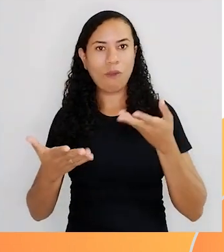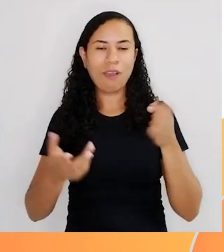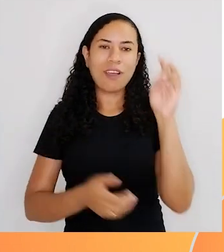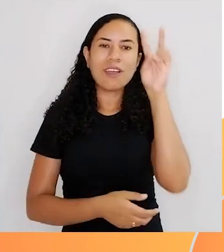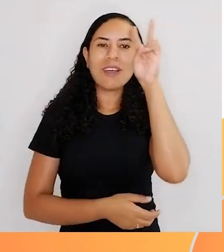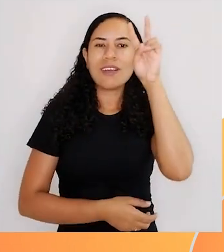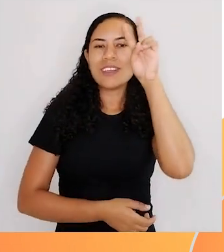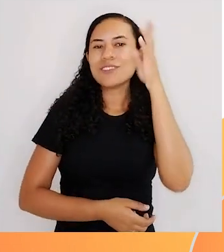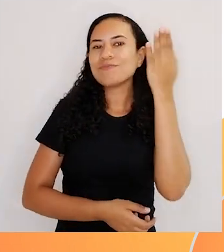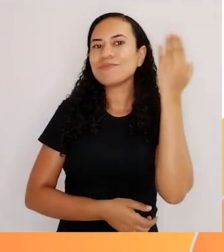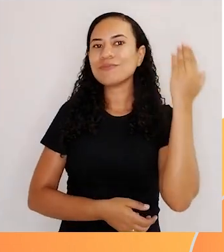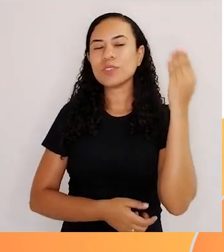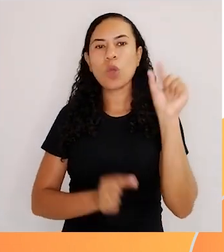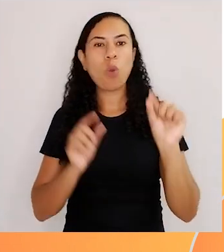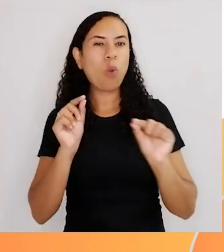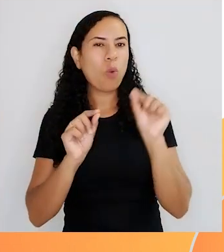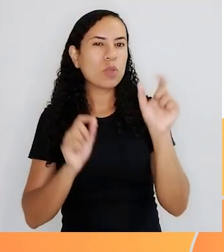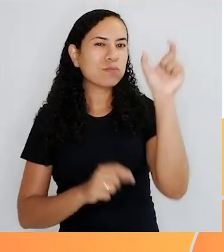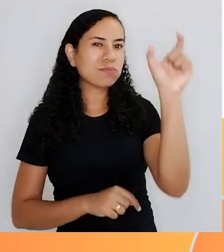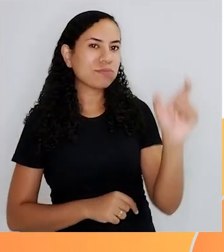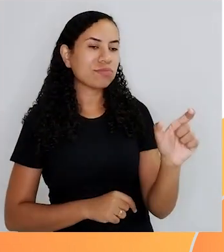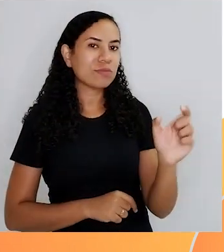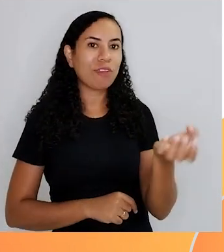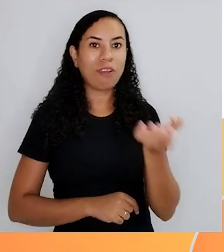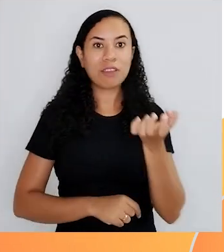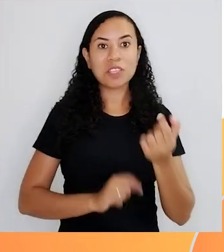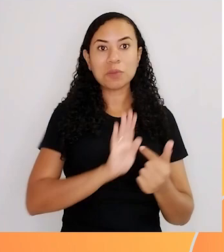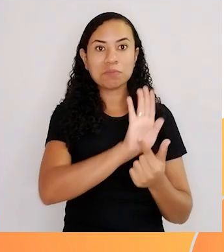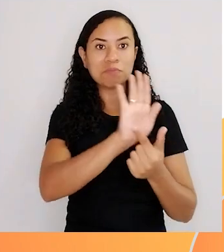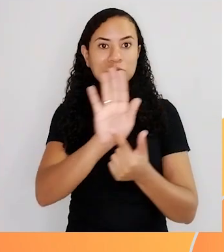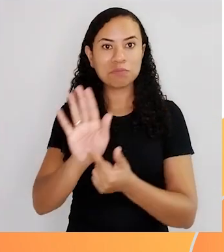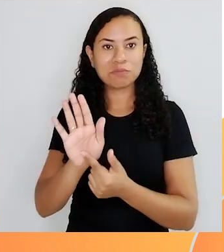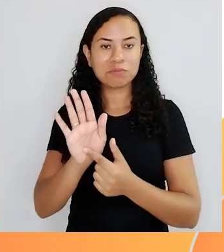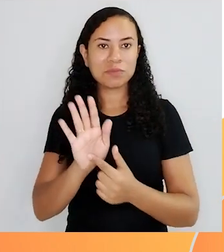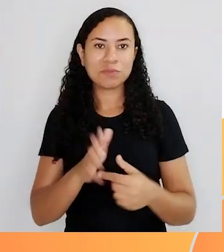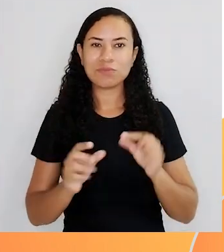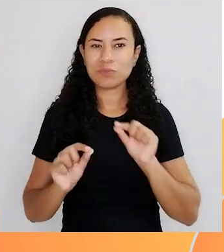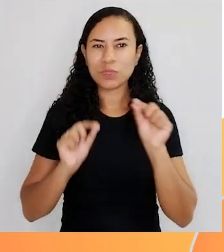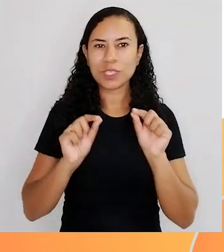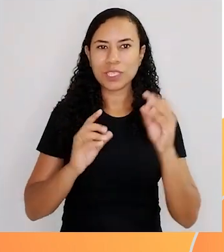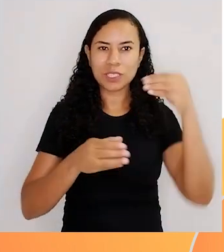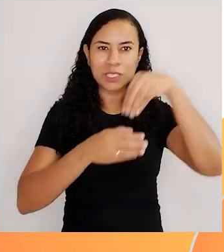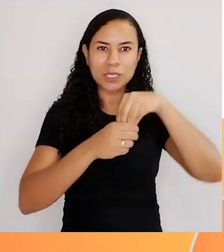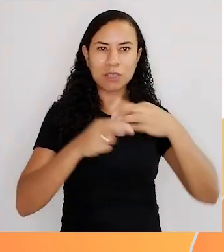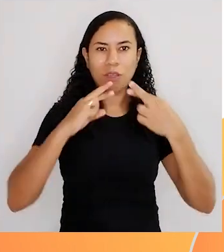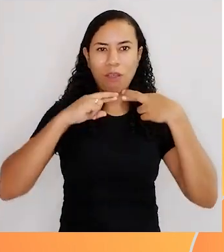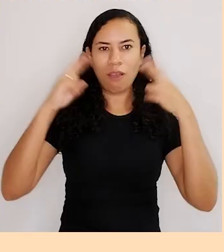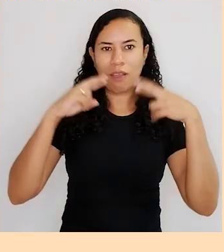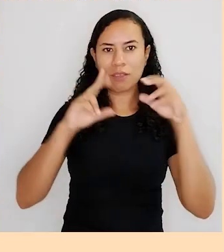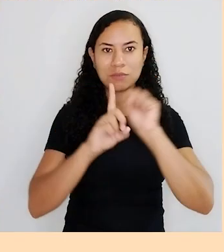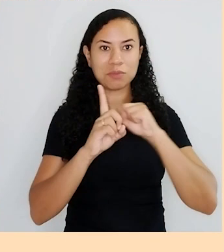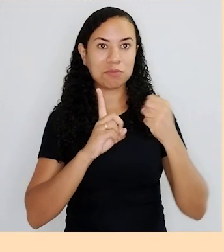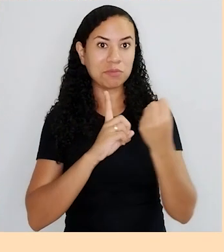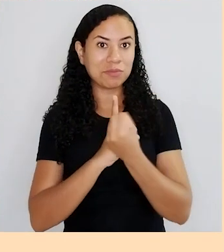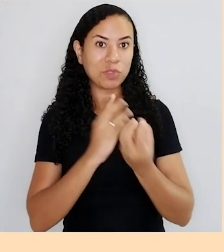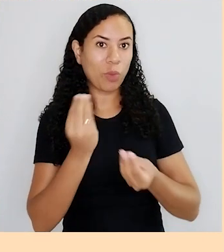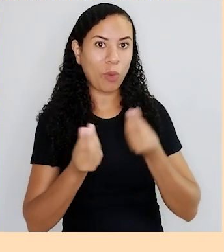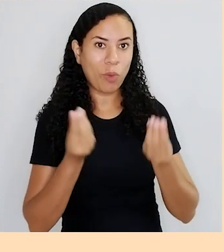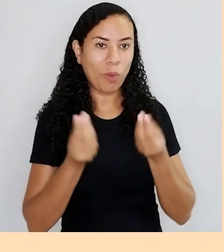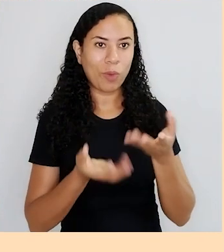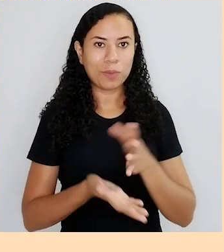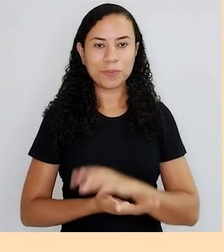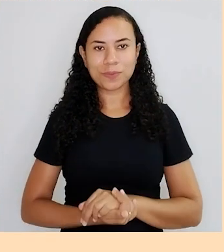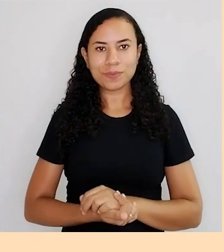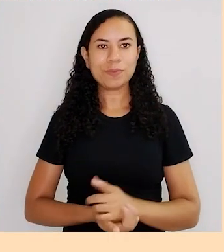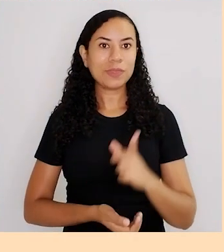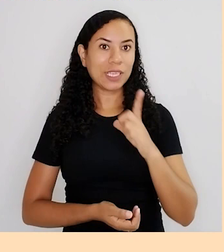Luiz Fernando Veríssimo trouxe para nós de crítica social? Percebam que nós temos uma